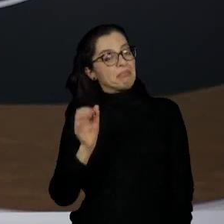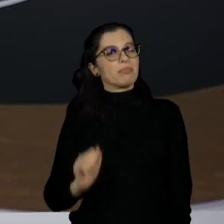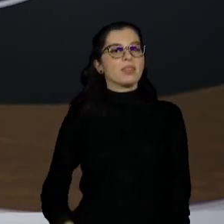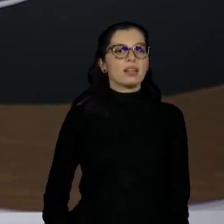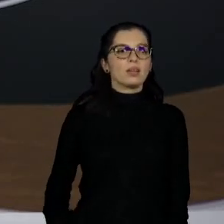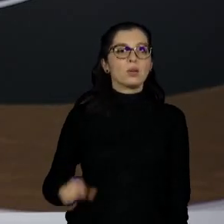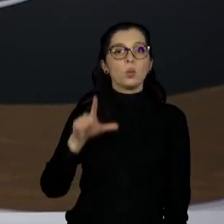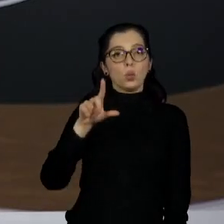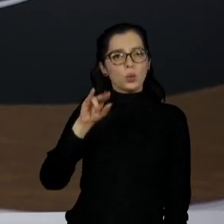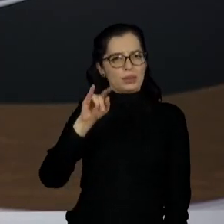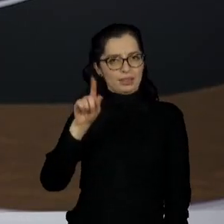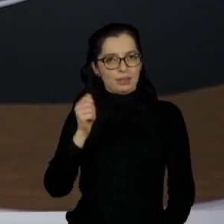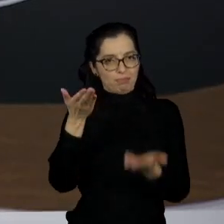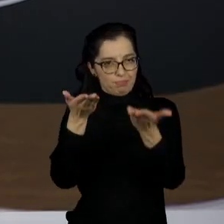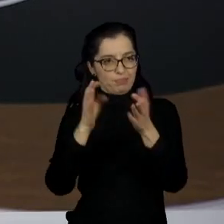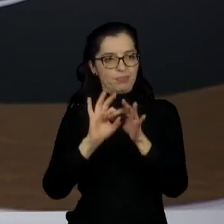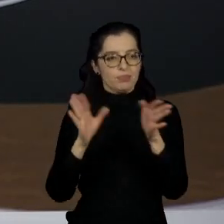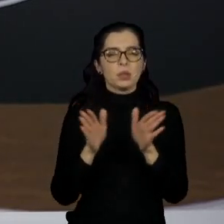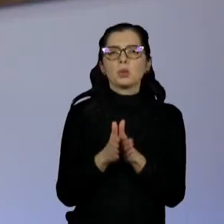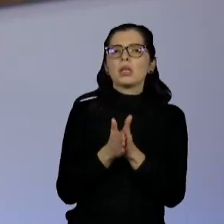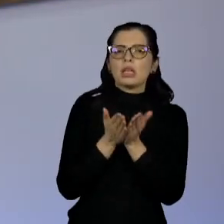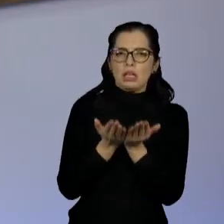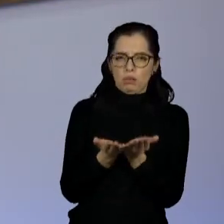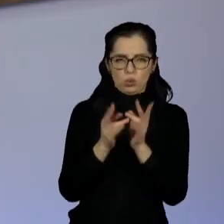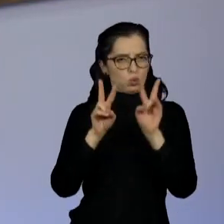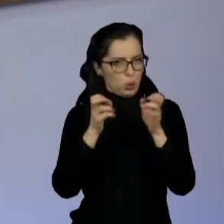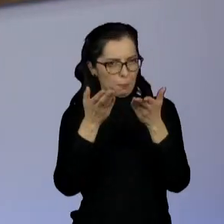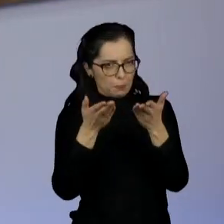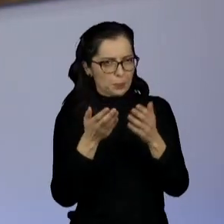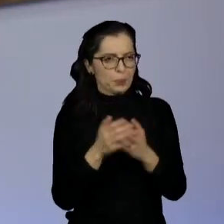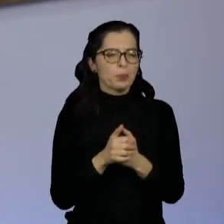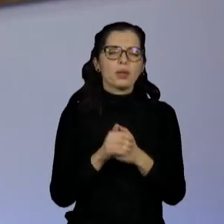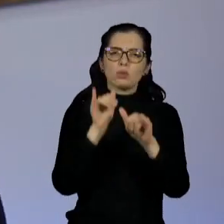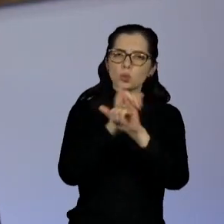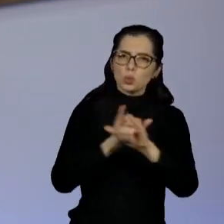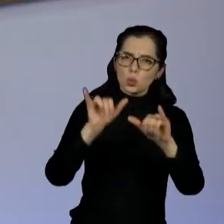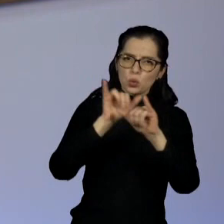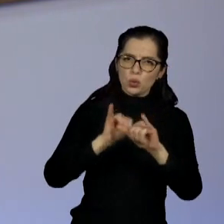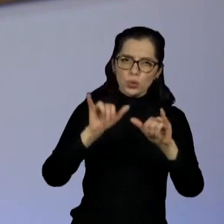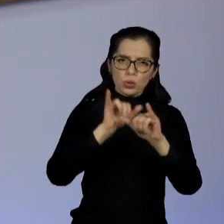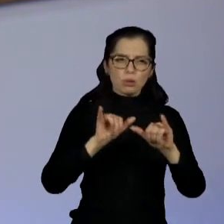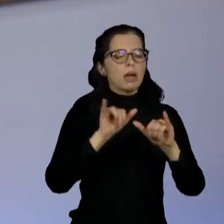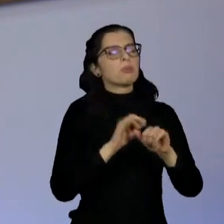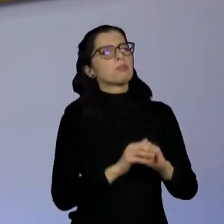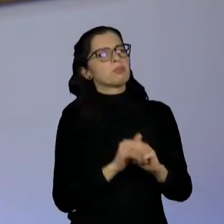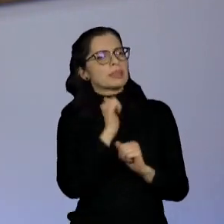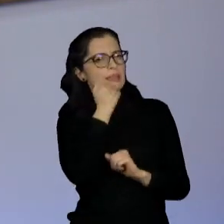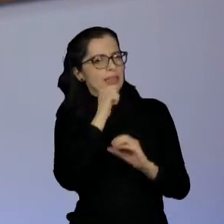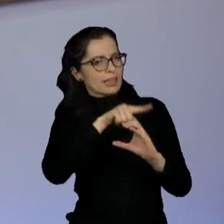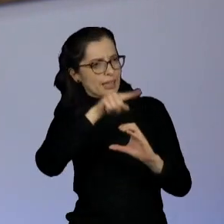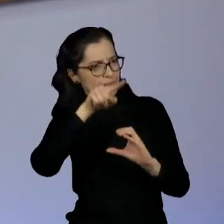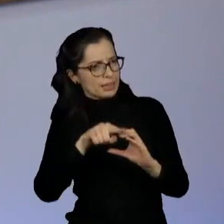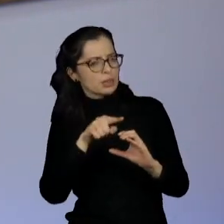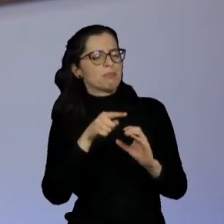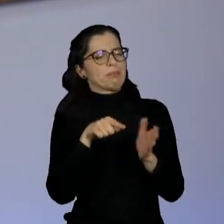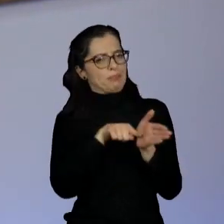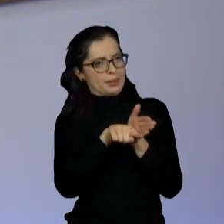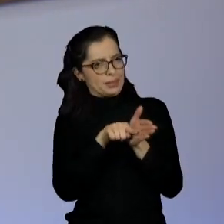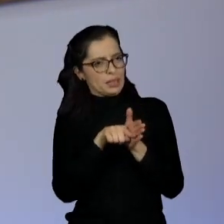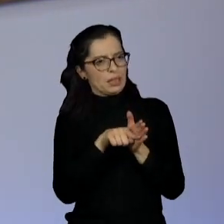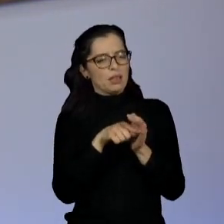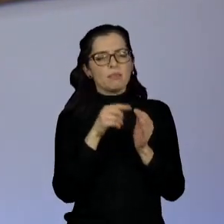Voltando a falar de livros, você é um divulgador de ciência para o público. Qual que é o segredo de falar de